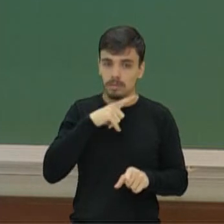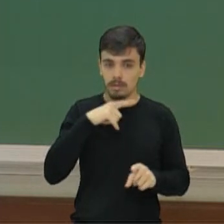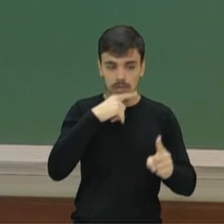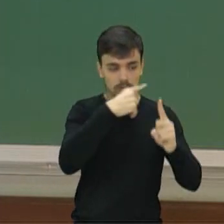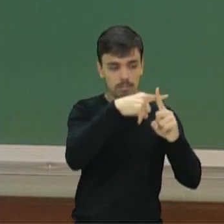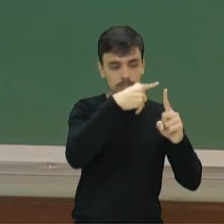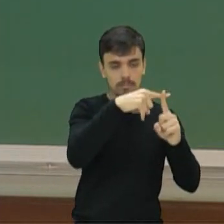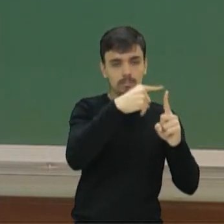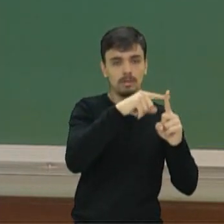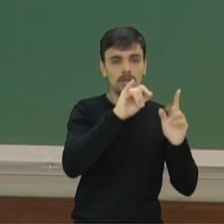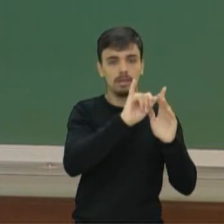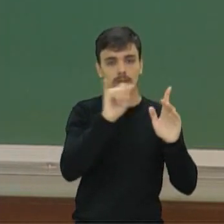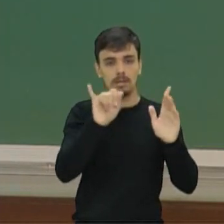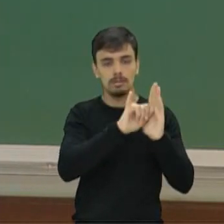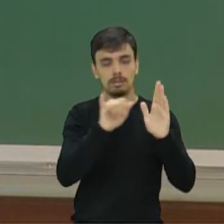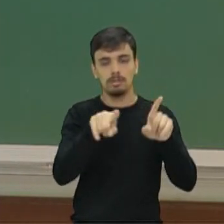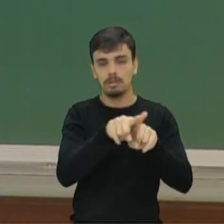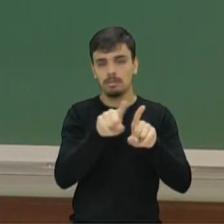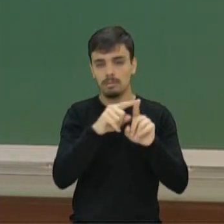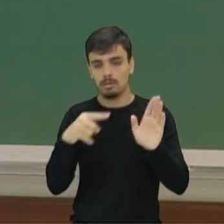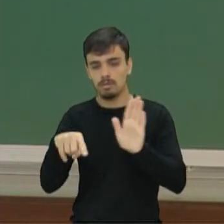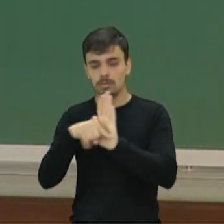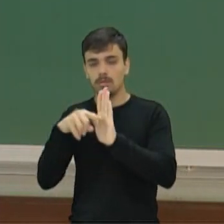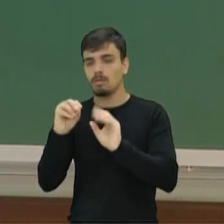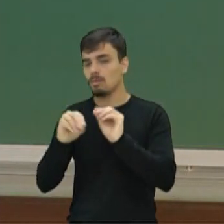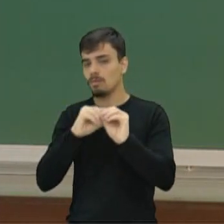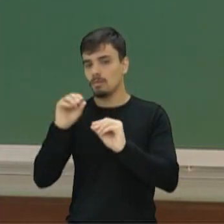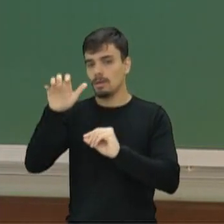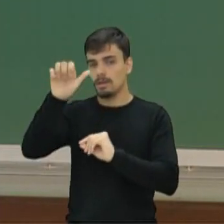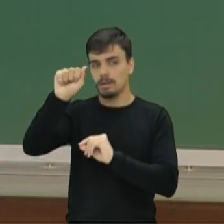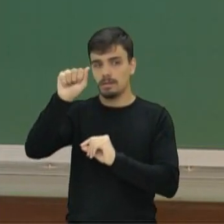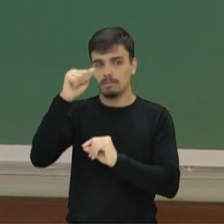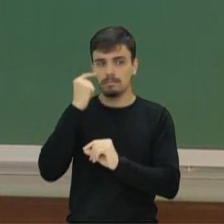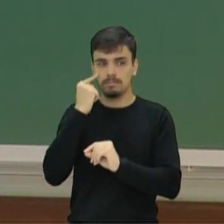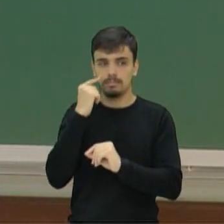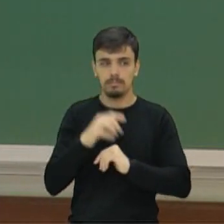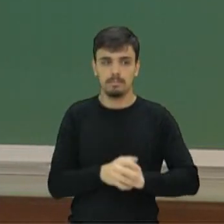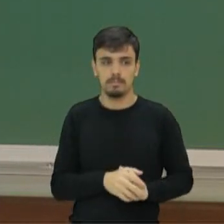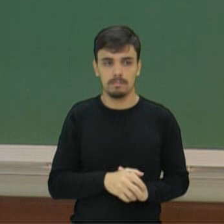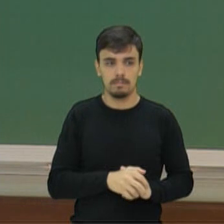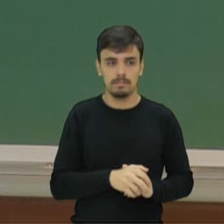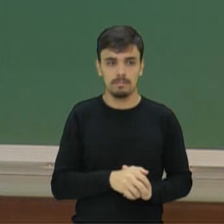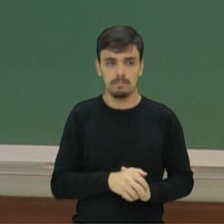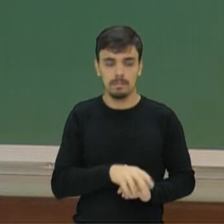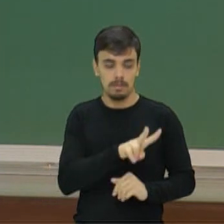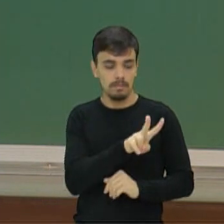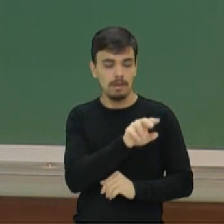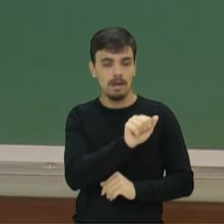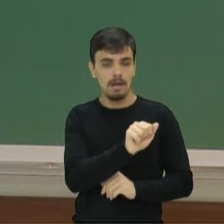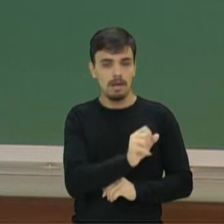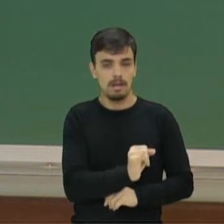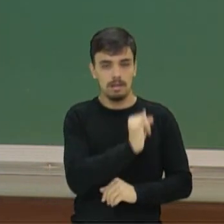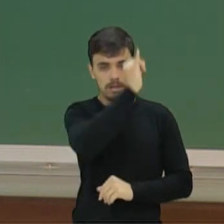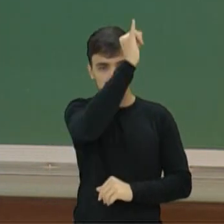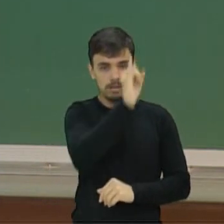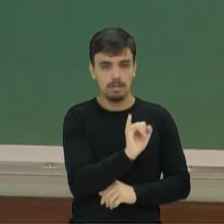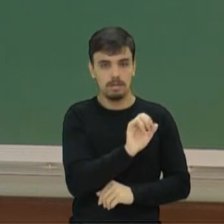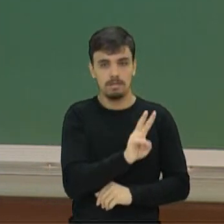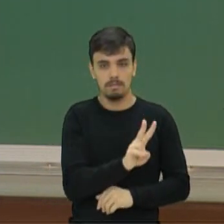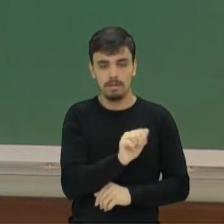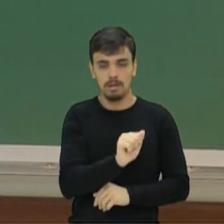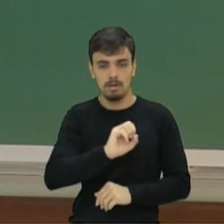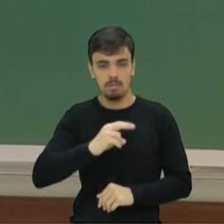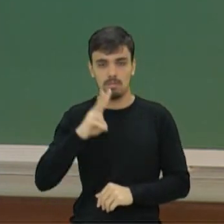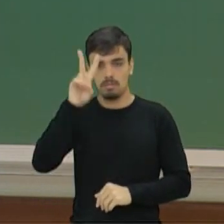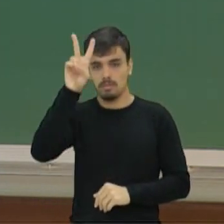positiva, coloco aqui nesse potencial A, na linha do VA. Pessoal, é claro, imagine que seja um